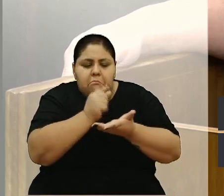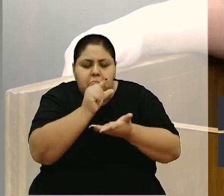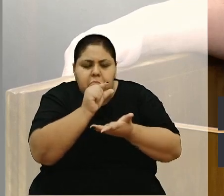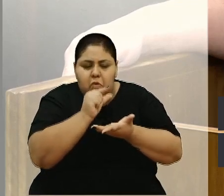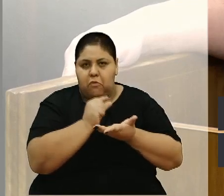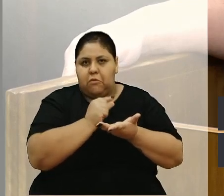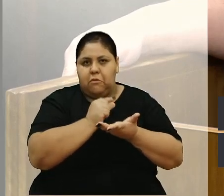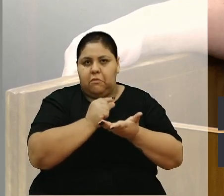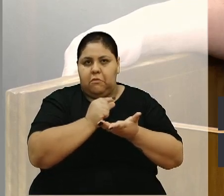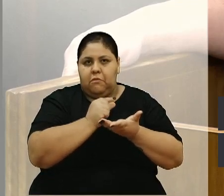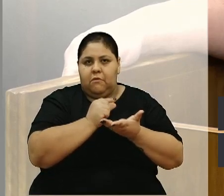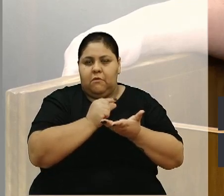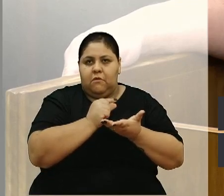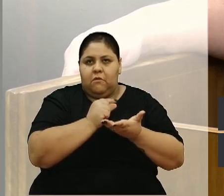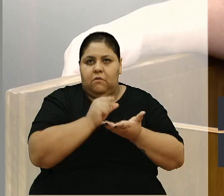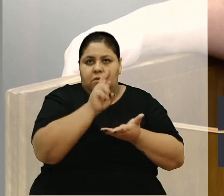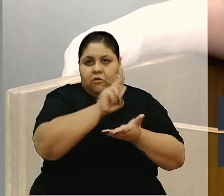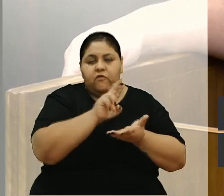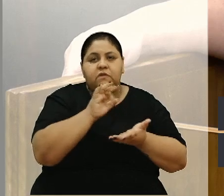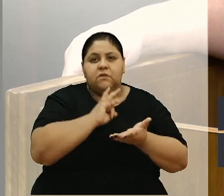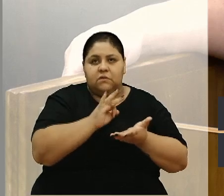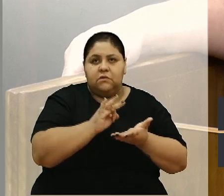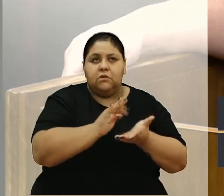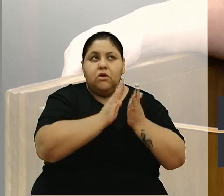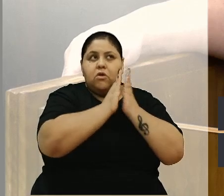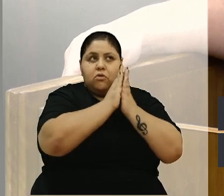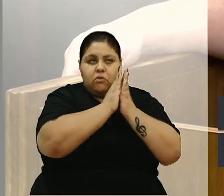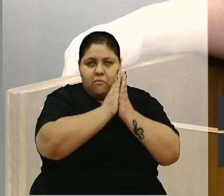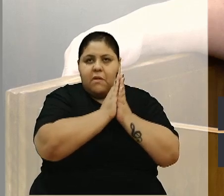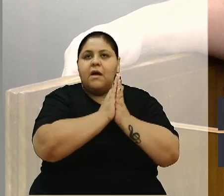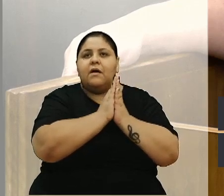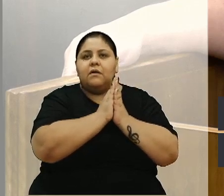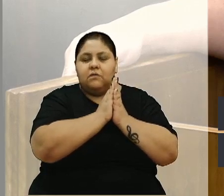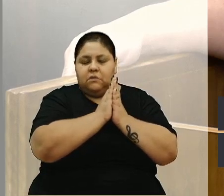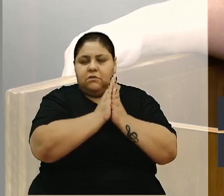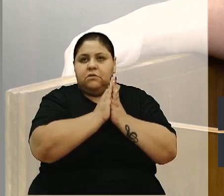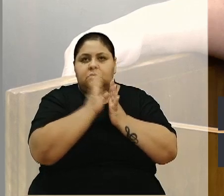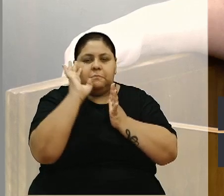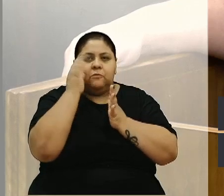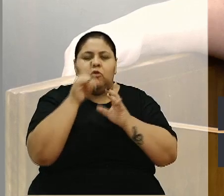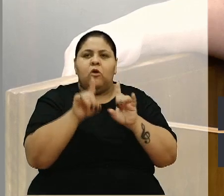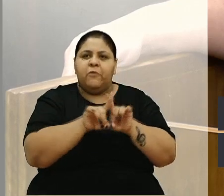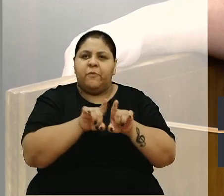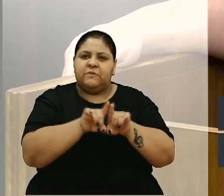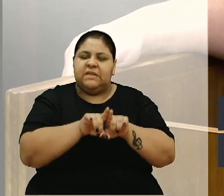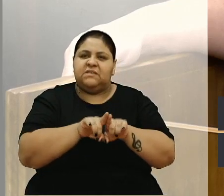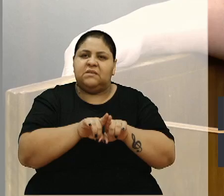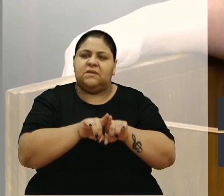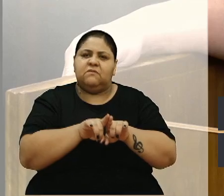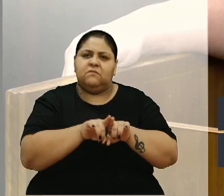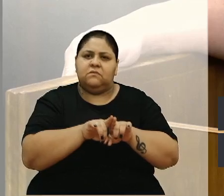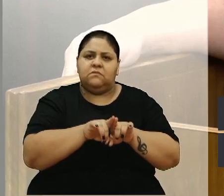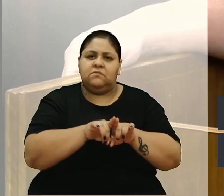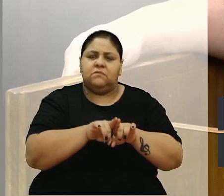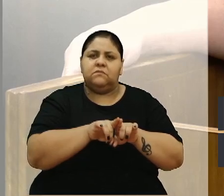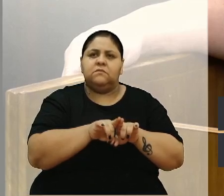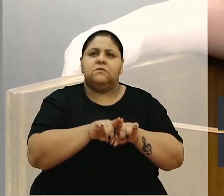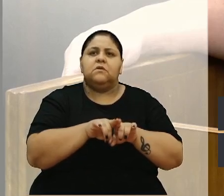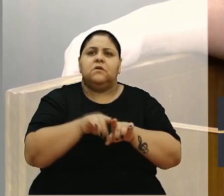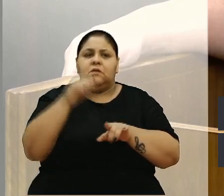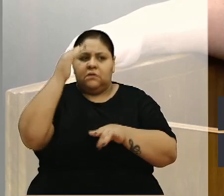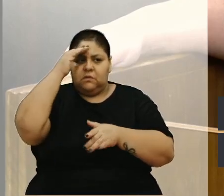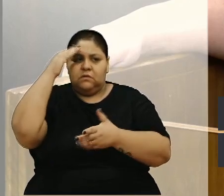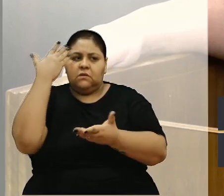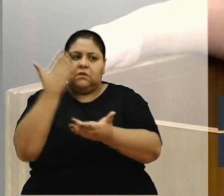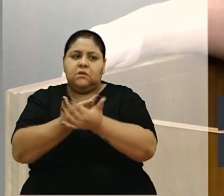E tomara que aconteça. Eu sou uma pessoa que eu ainda acredito que vai existir